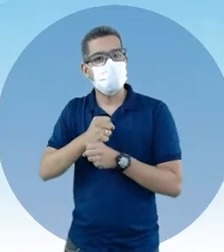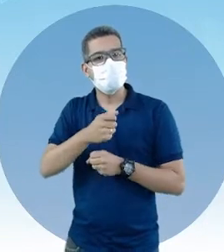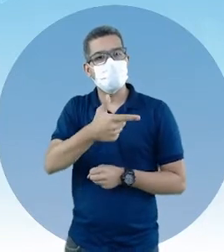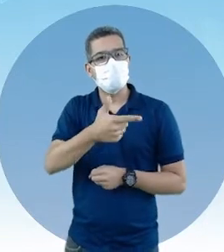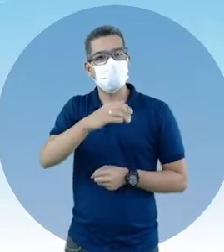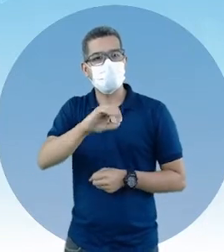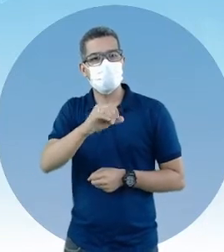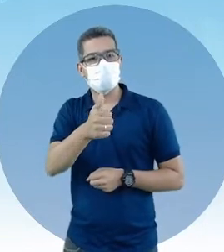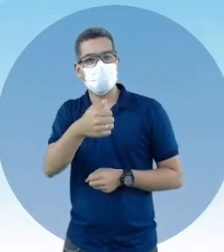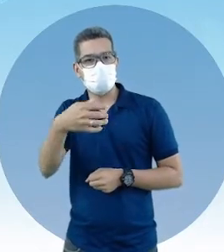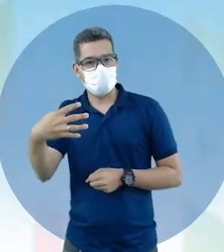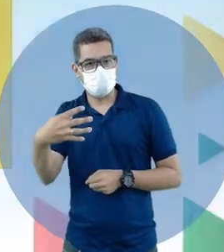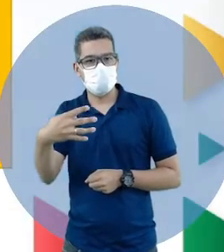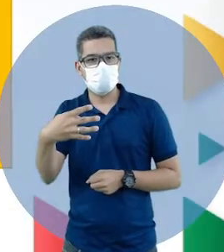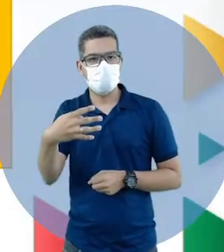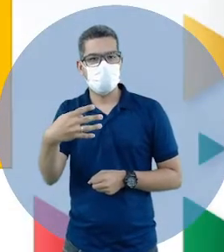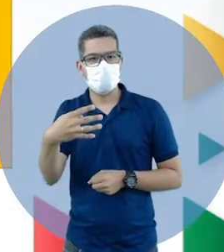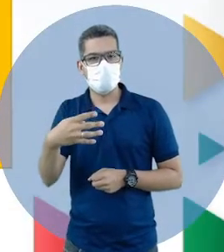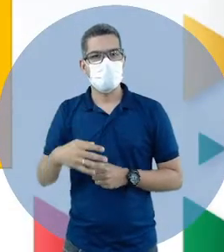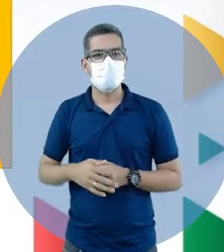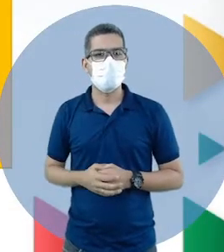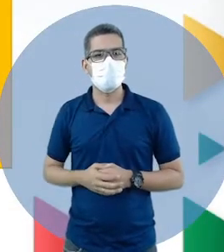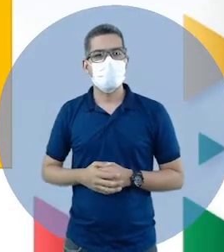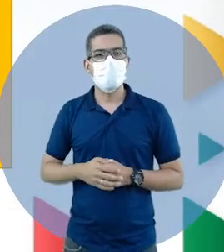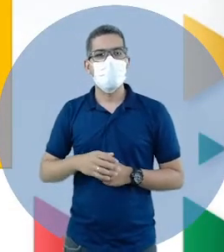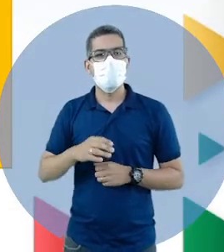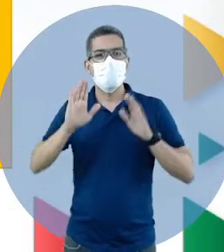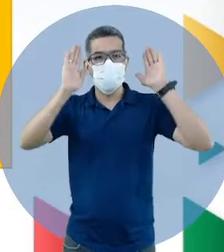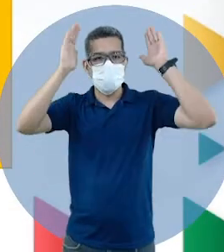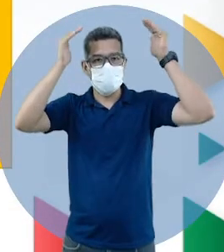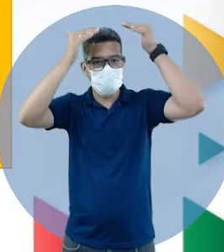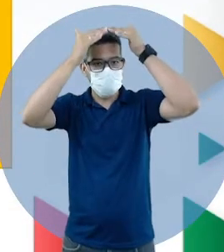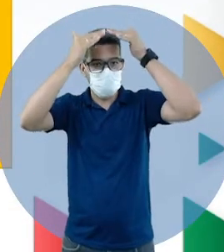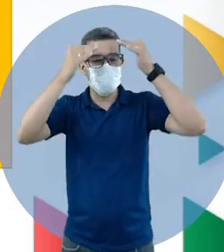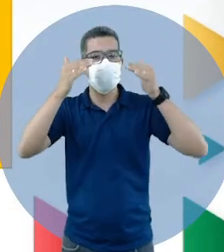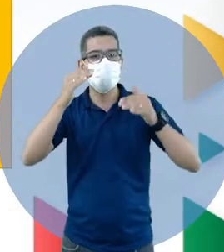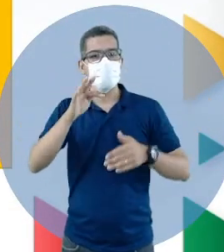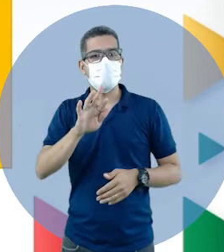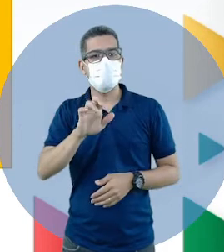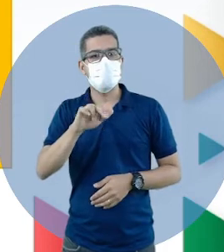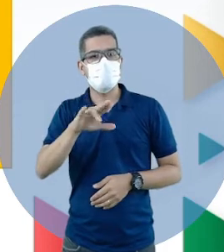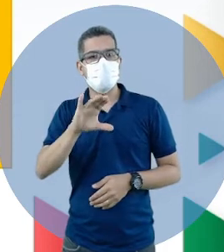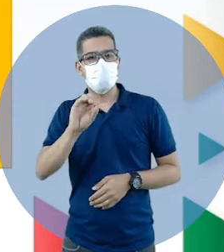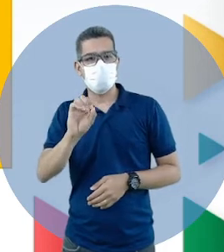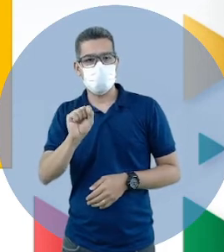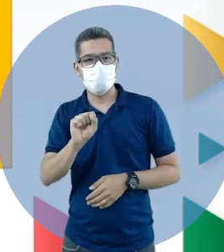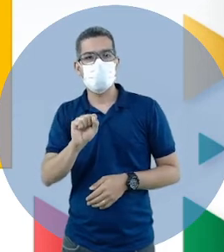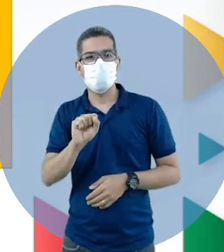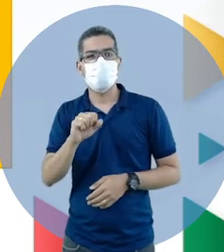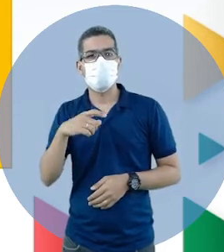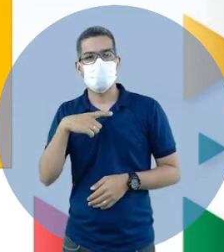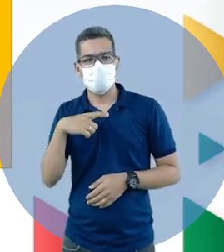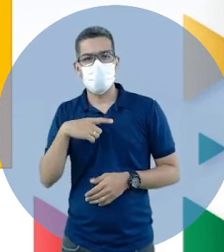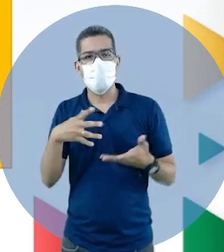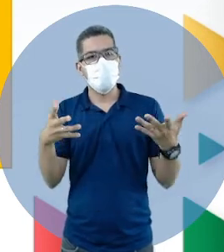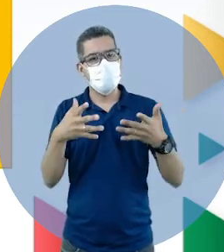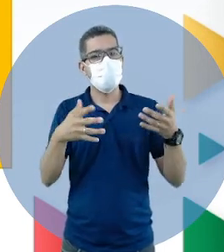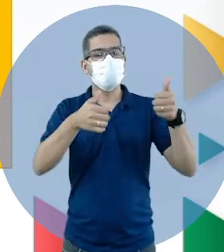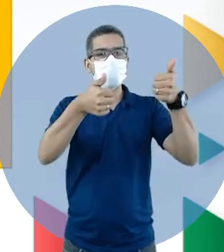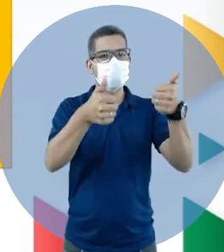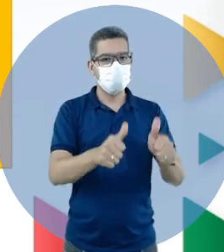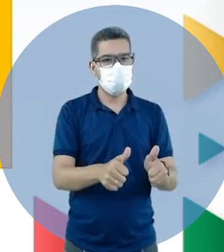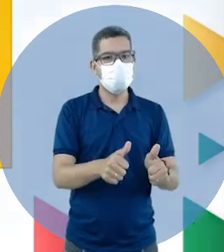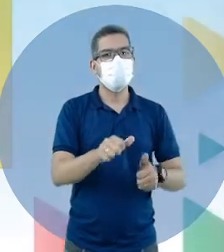foi canonizado pelo Papa Francisco e passou a ser chamado de São João Paulo